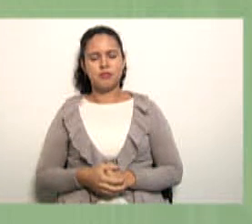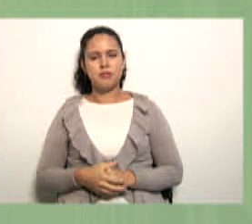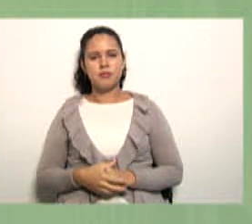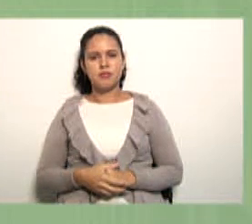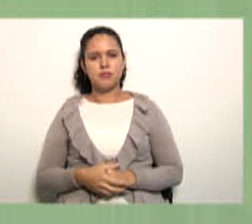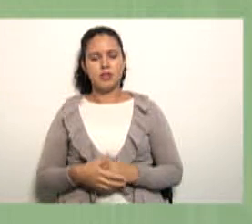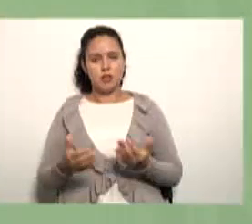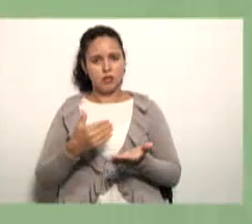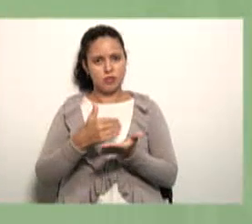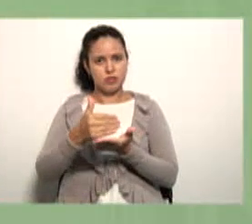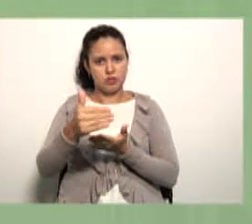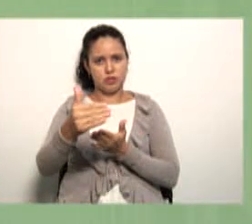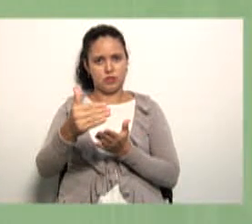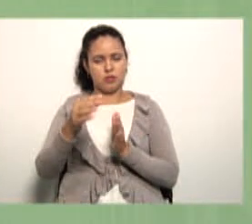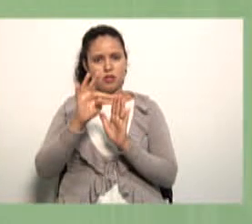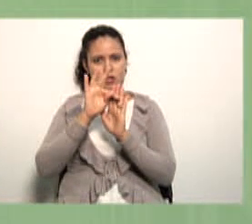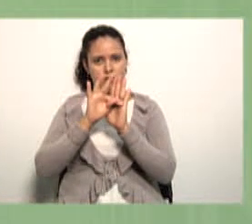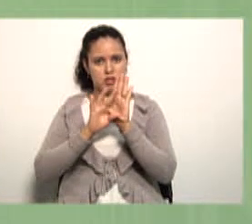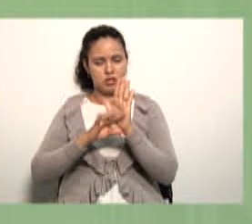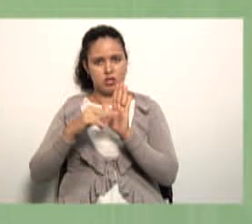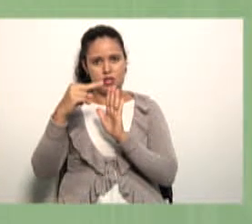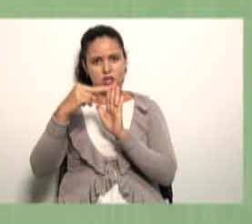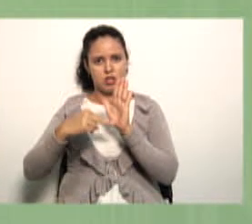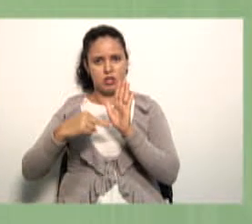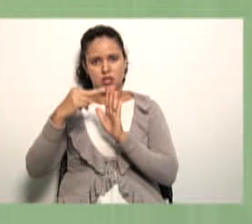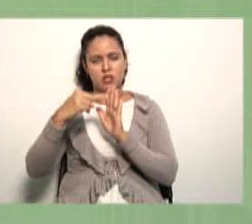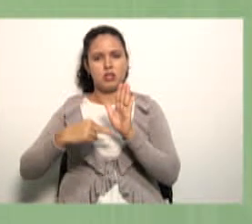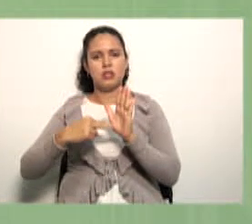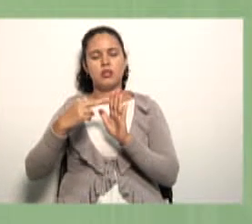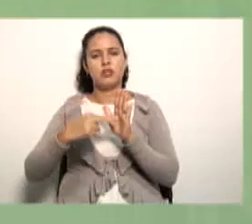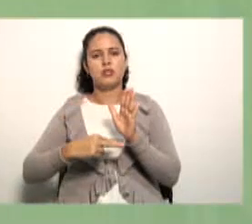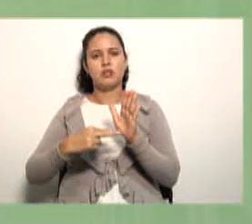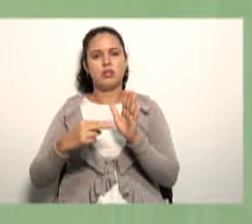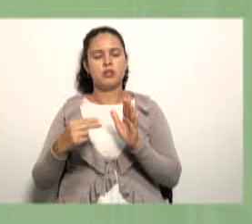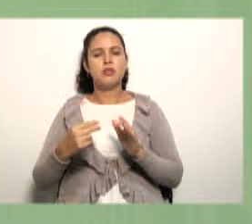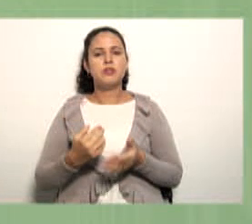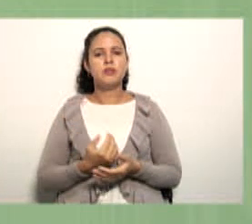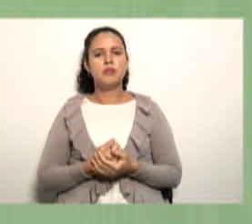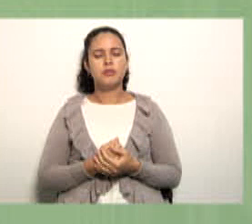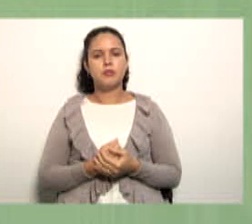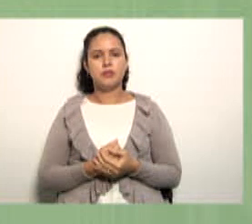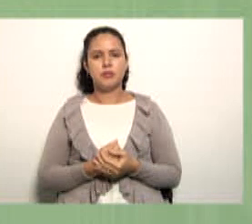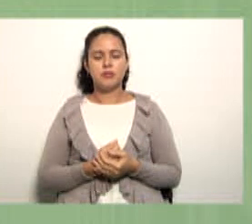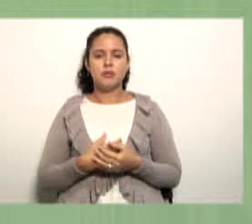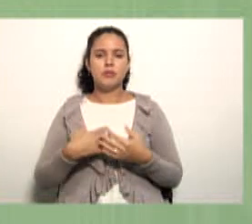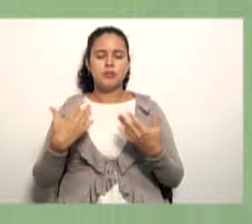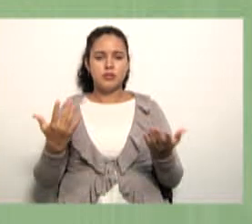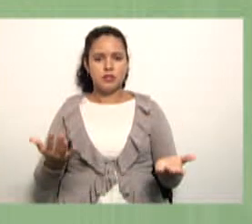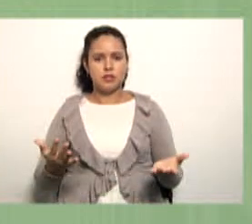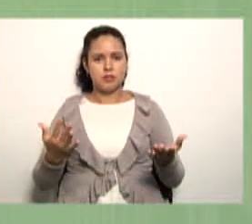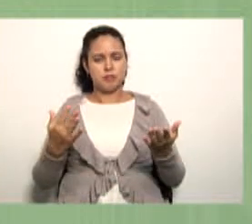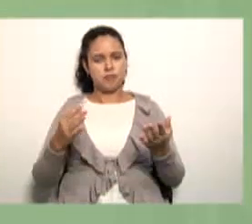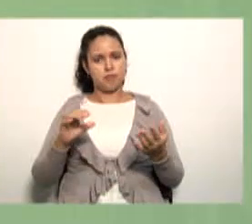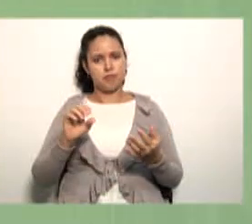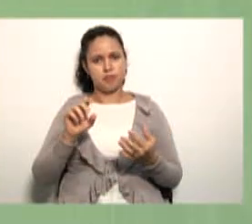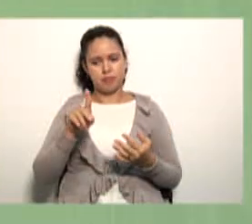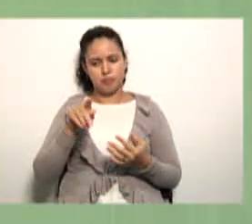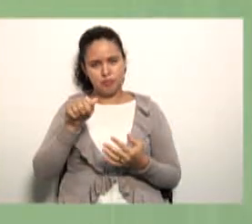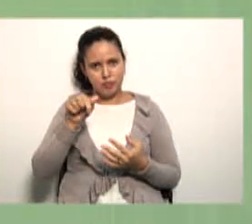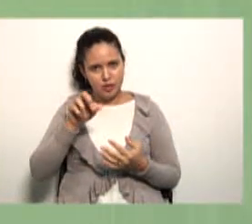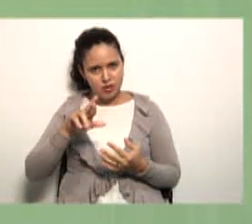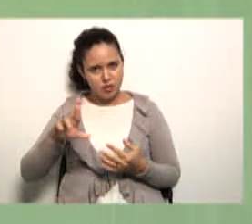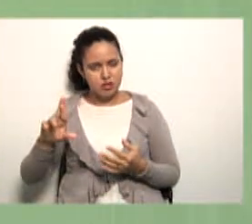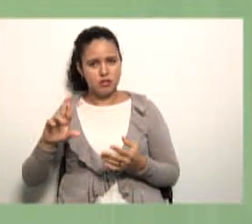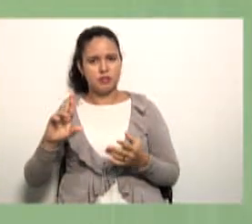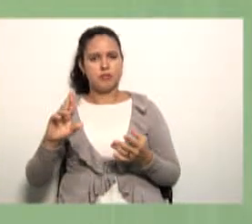Vamos continuar então com a leitura do texto. A gente vê aqui. Por outro lado, para satisfazer em maior quantidade e